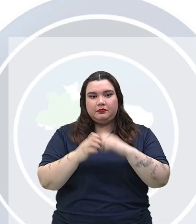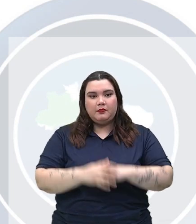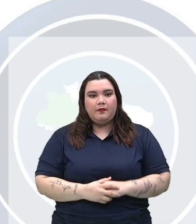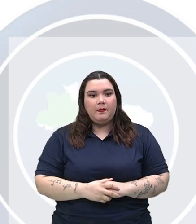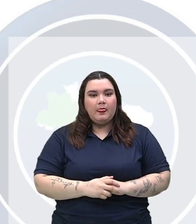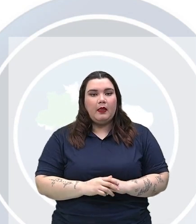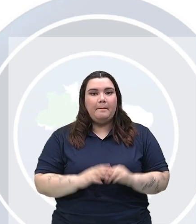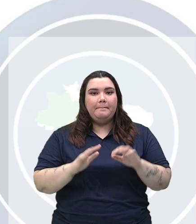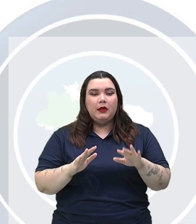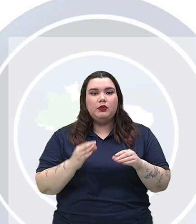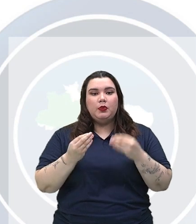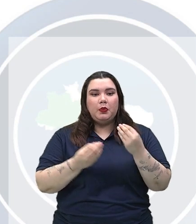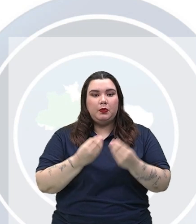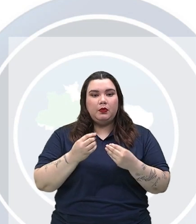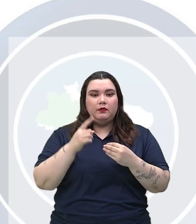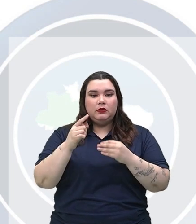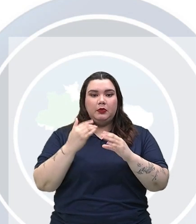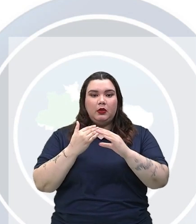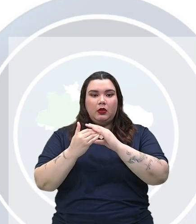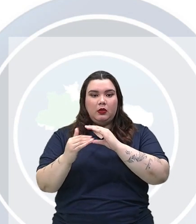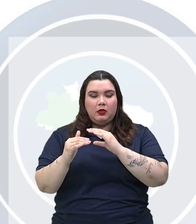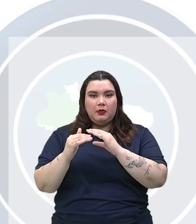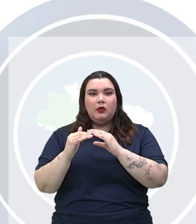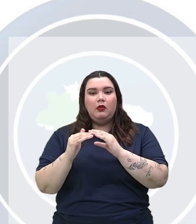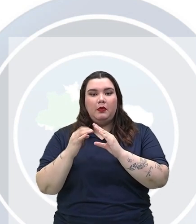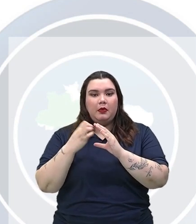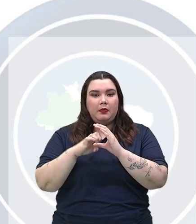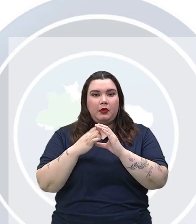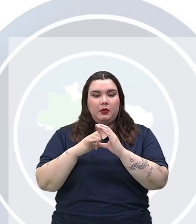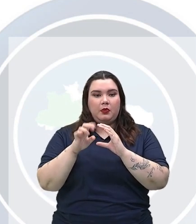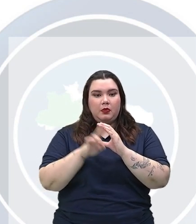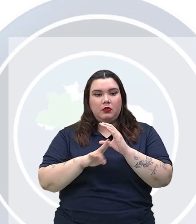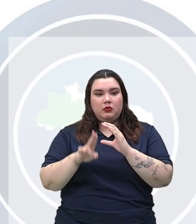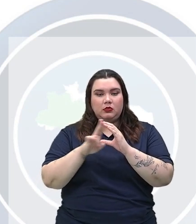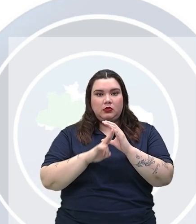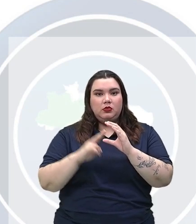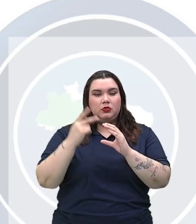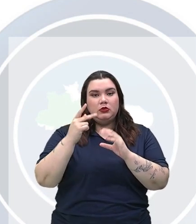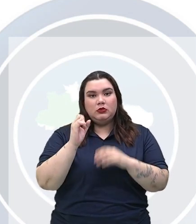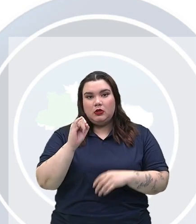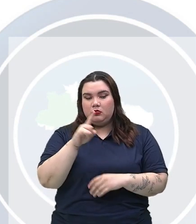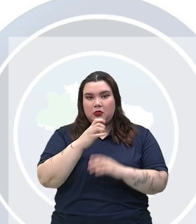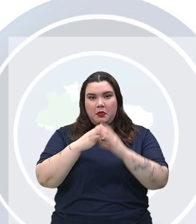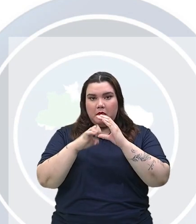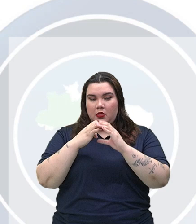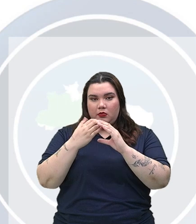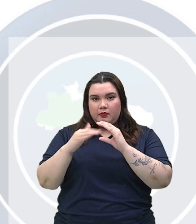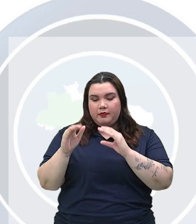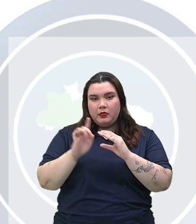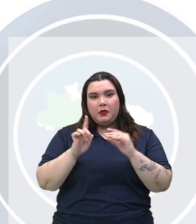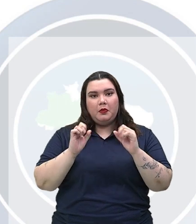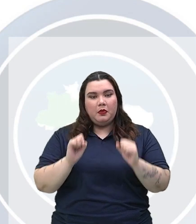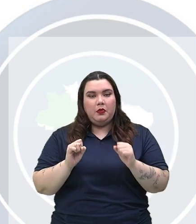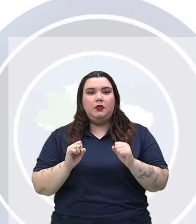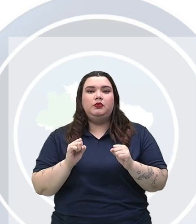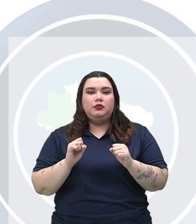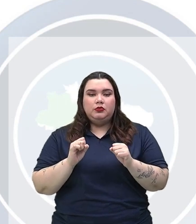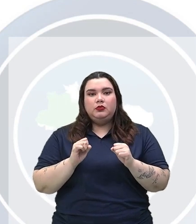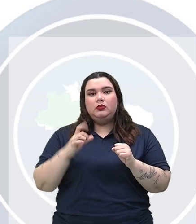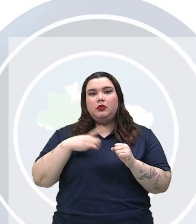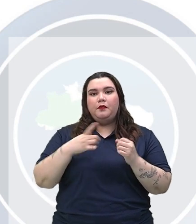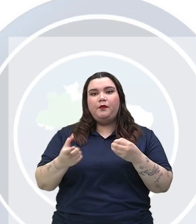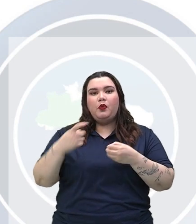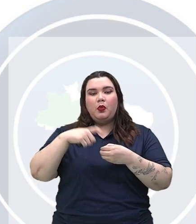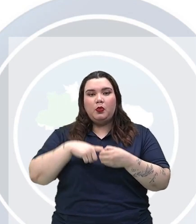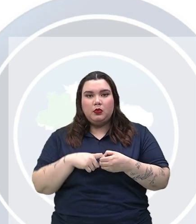do e-mail, né? Você vai enviar uma mensagem, né? No caso, ou se não recebeu também pode estar fazendo isso, ou vai estar